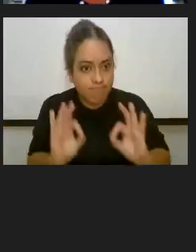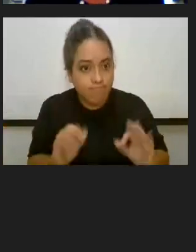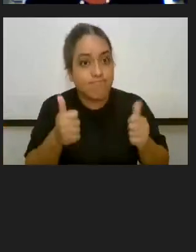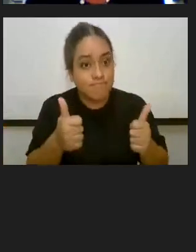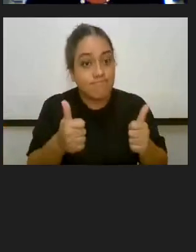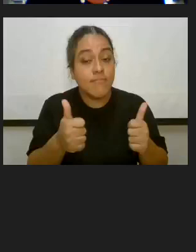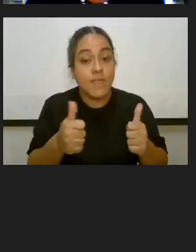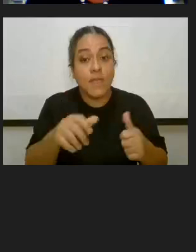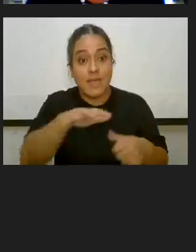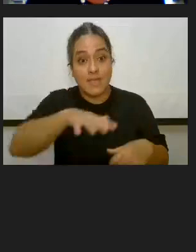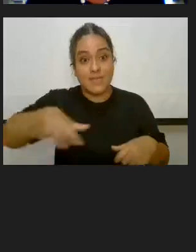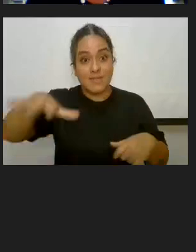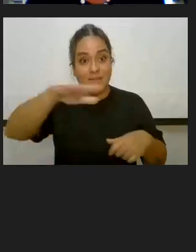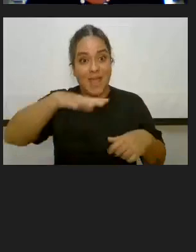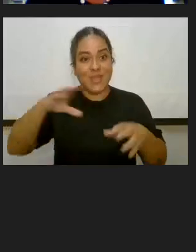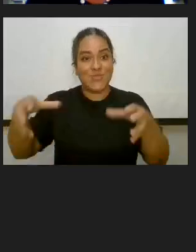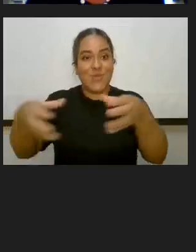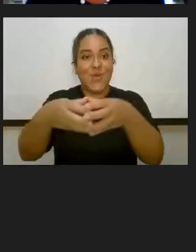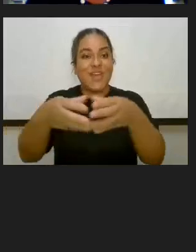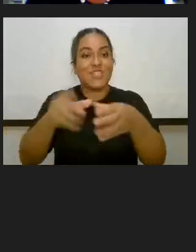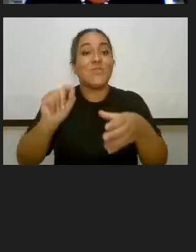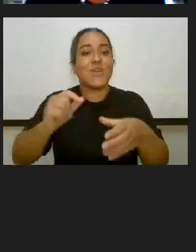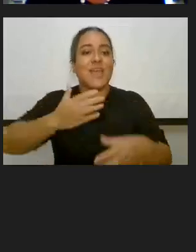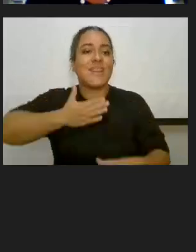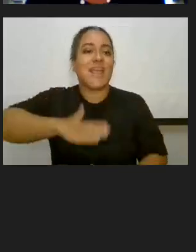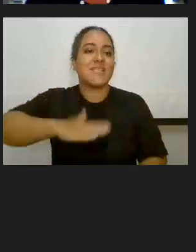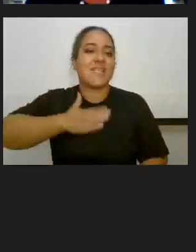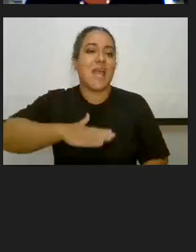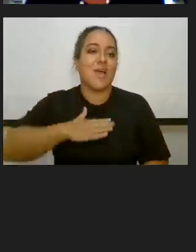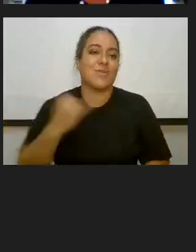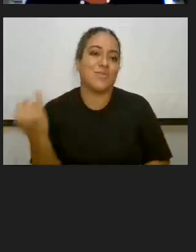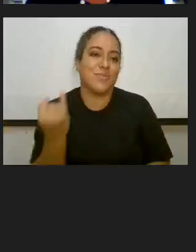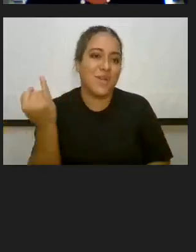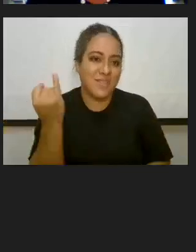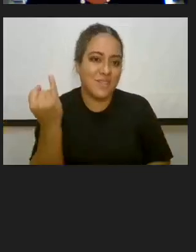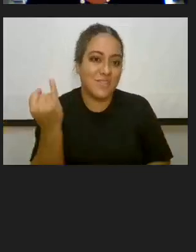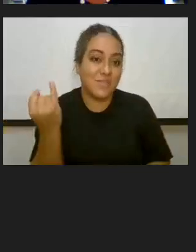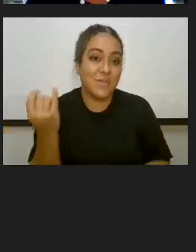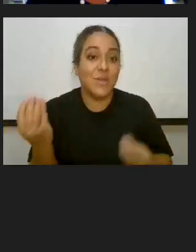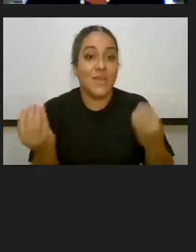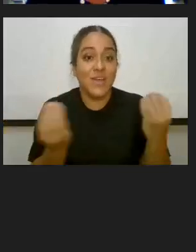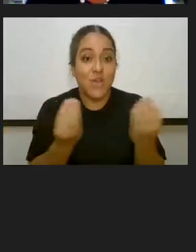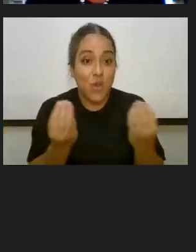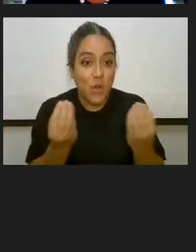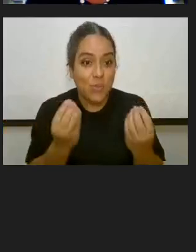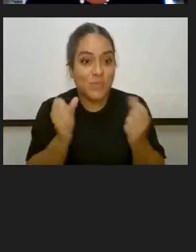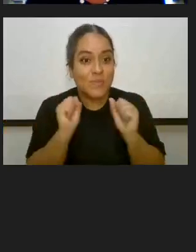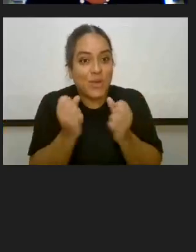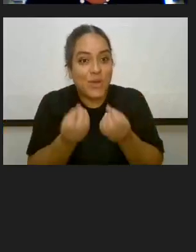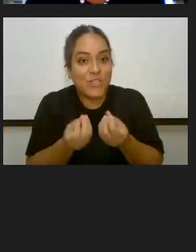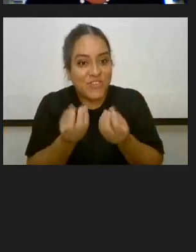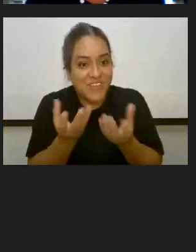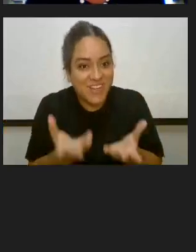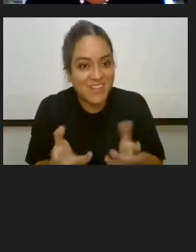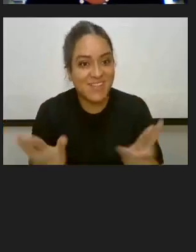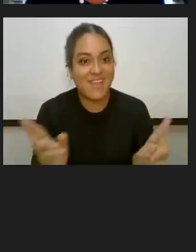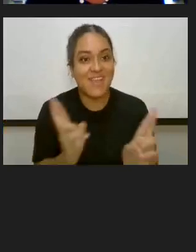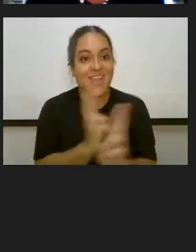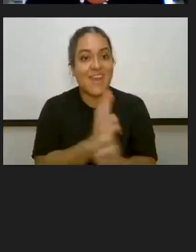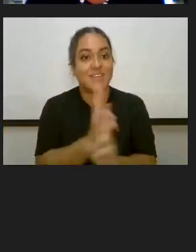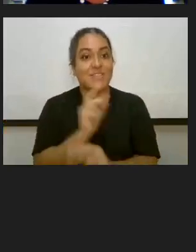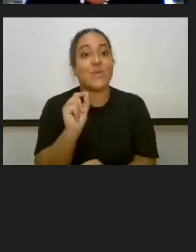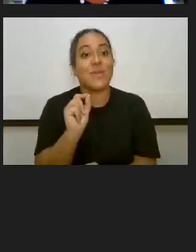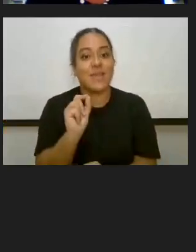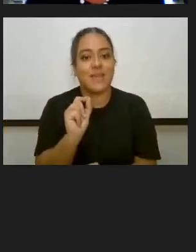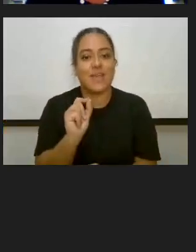espaços coletivos de descanso, como eles podem oferecer essa relação com o verde, com